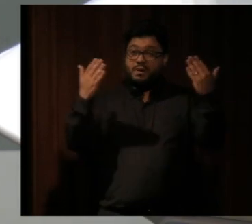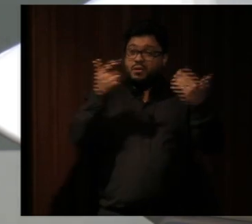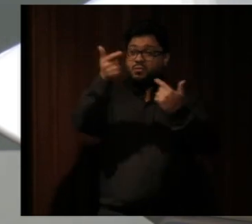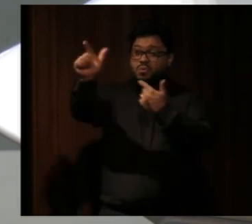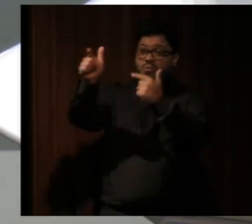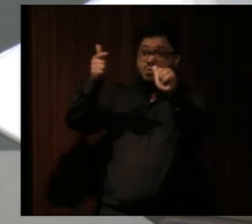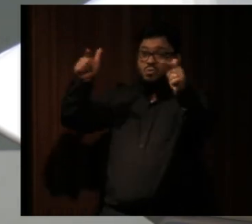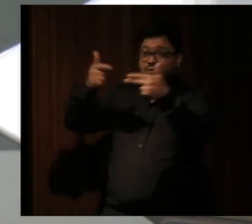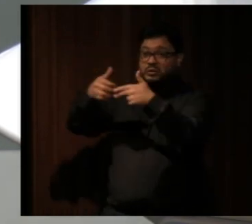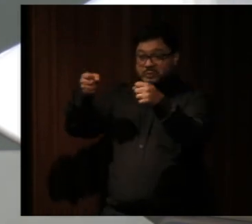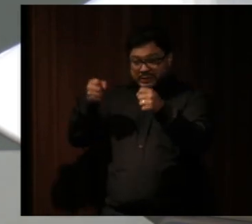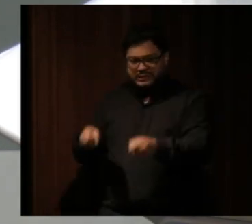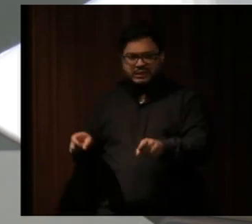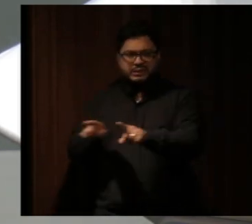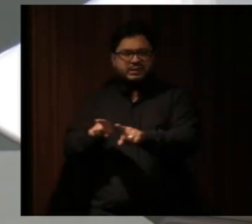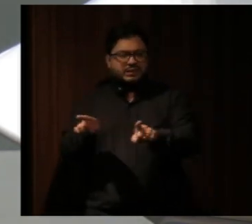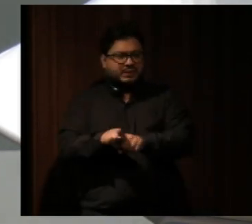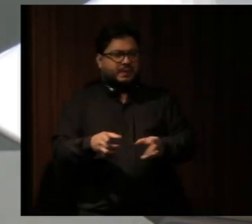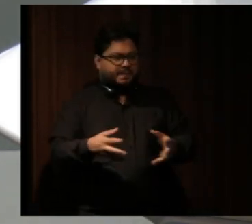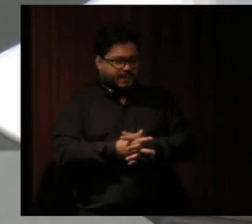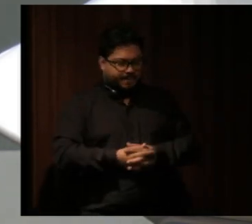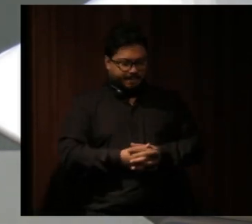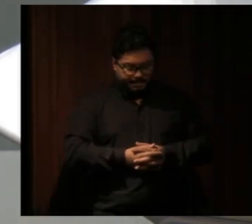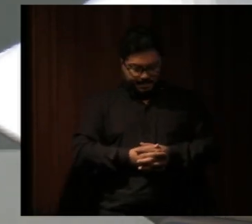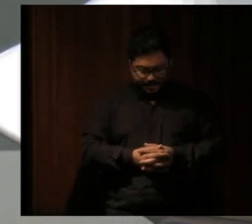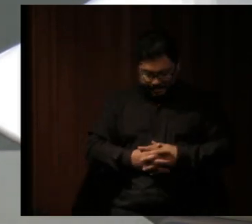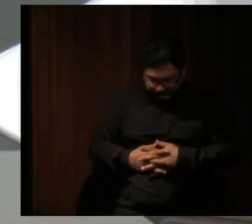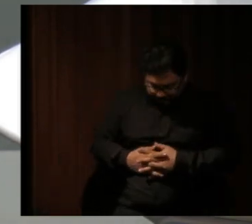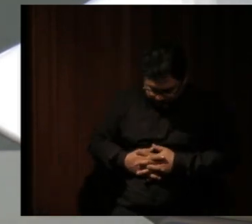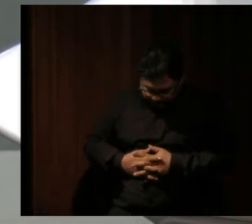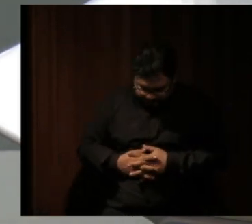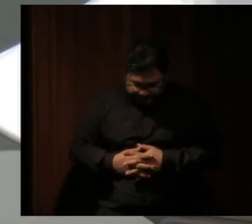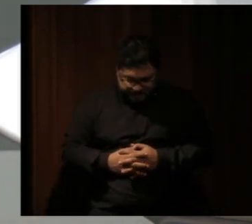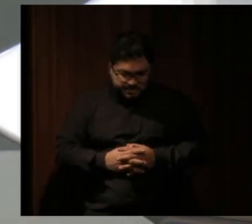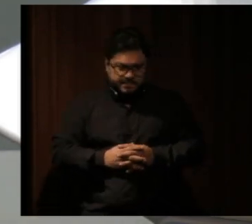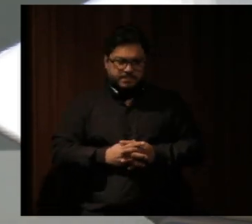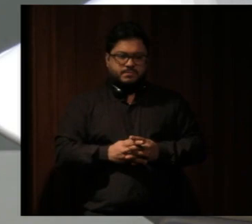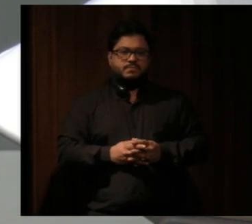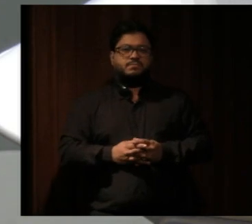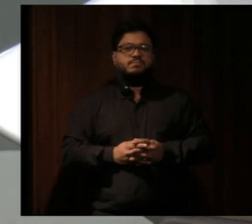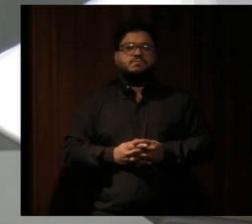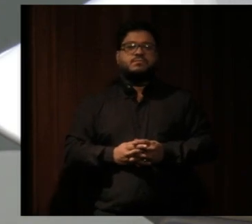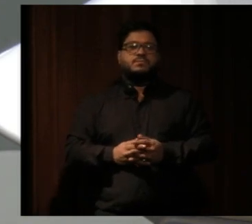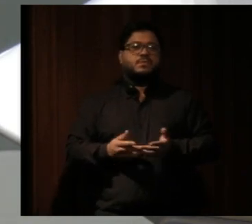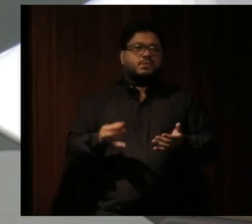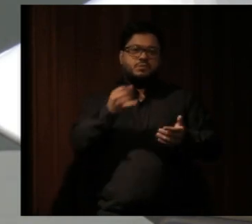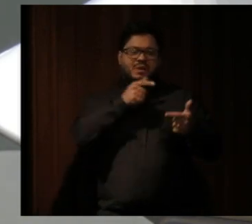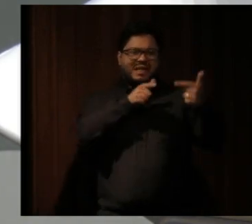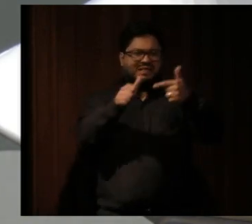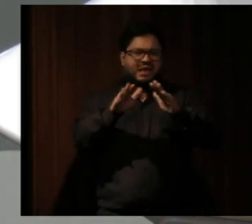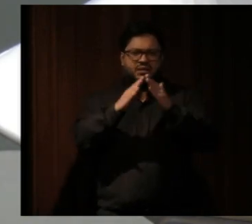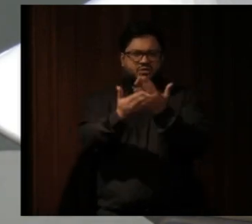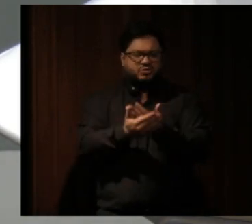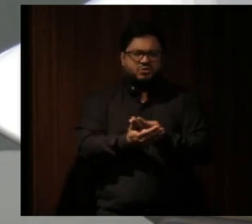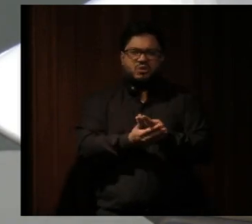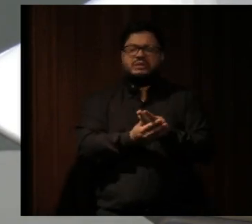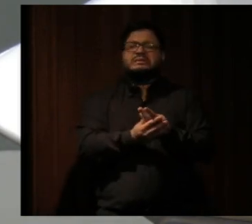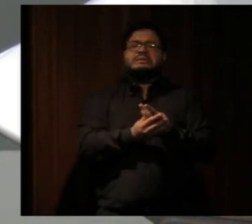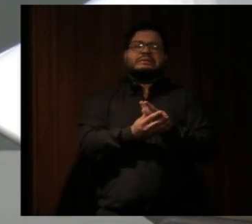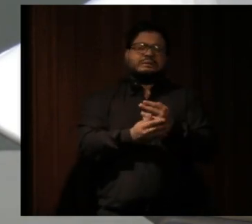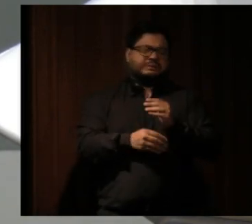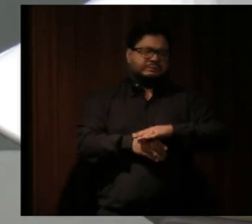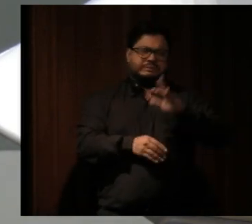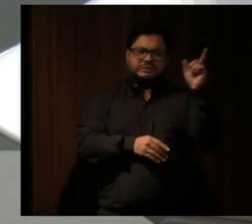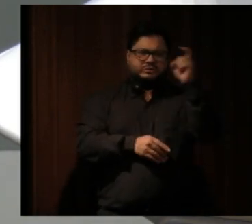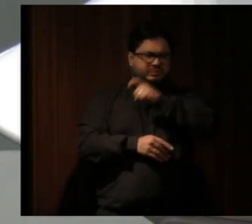outros episódios duros de cobrir né com out outros tipos de tragédias caso de ataques à escolas são muito mais